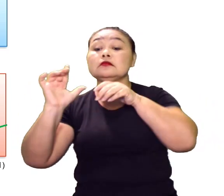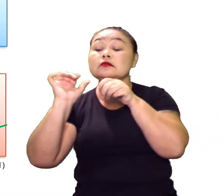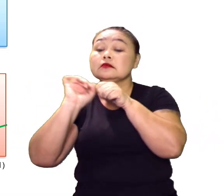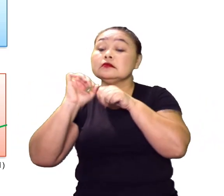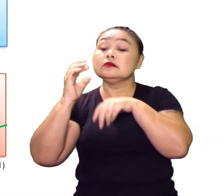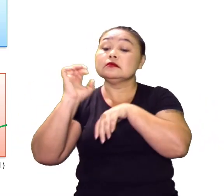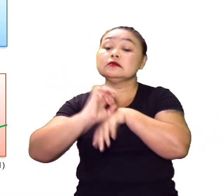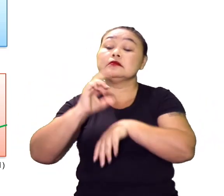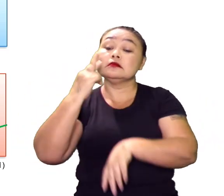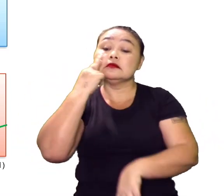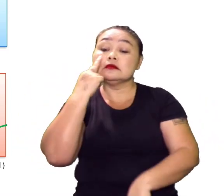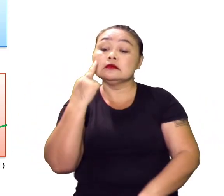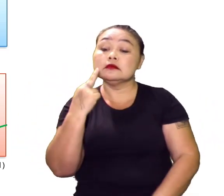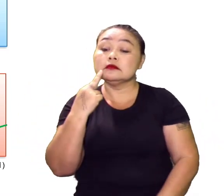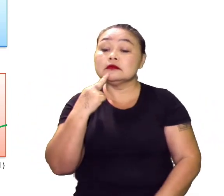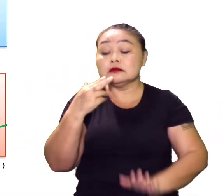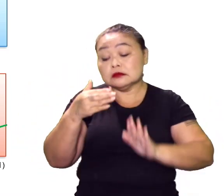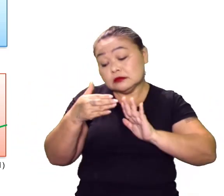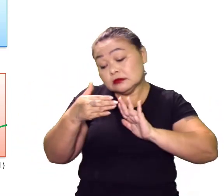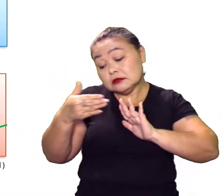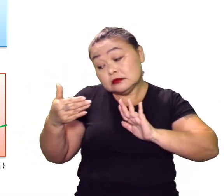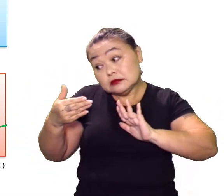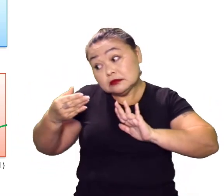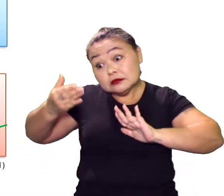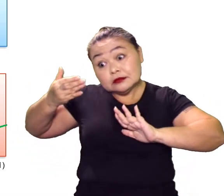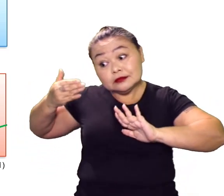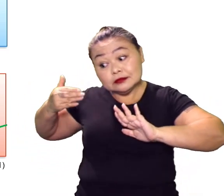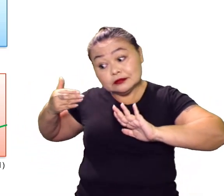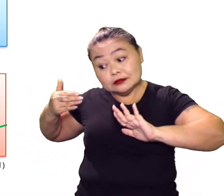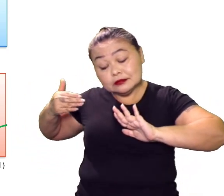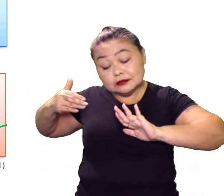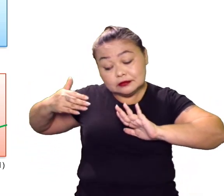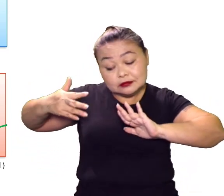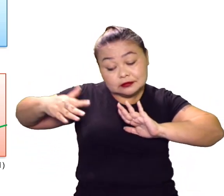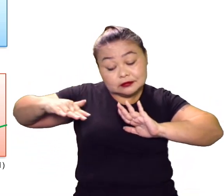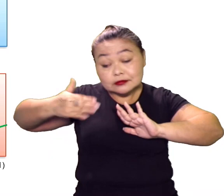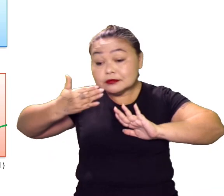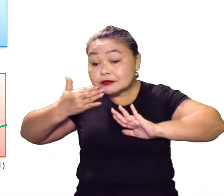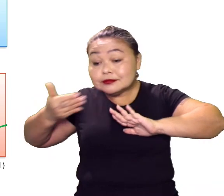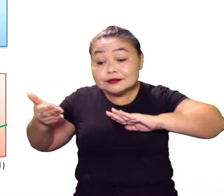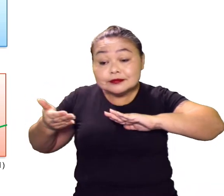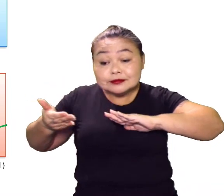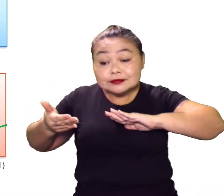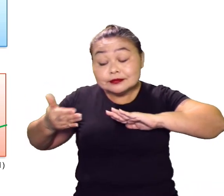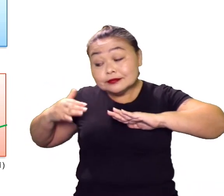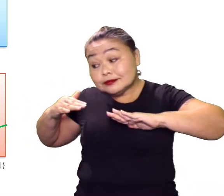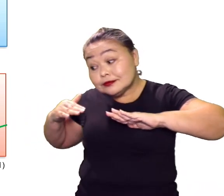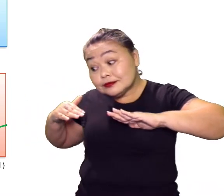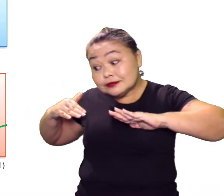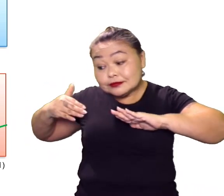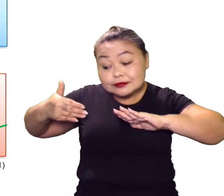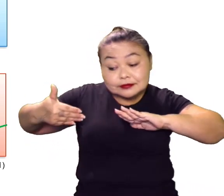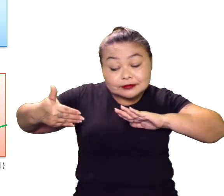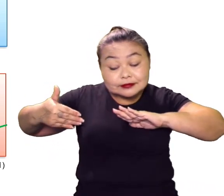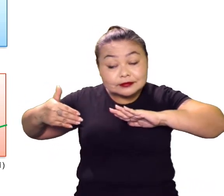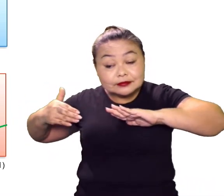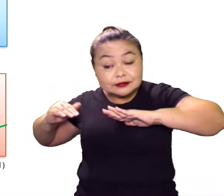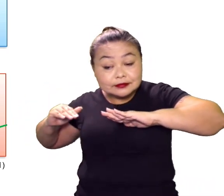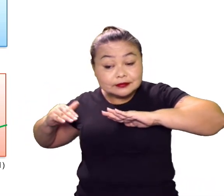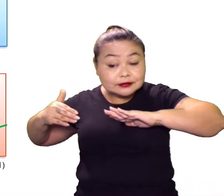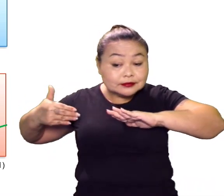geologia que beira do antigo para o mais recente. Ou seja, você vai ter